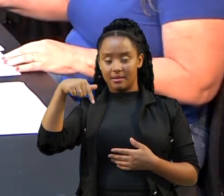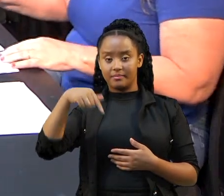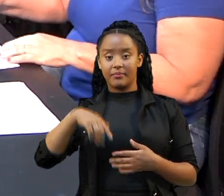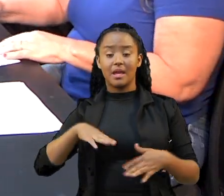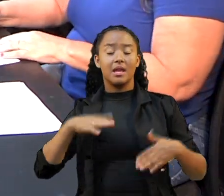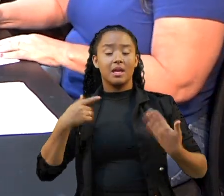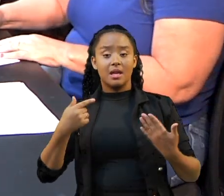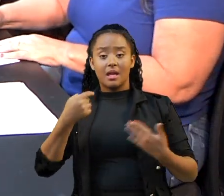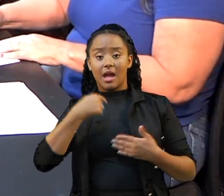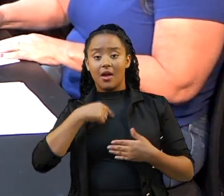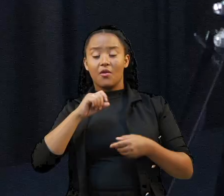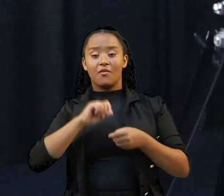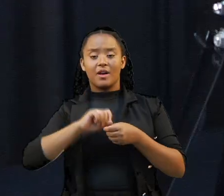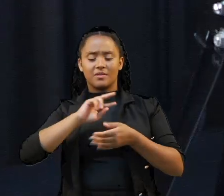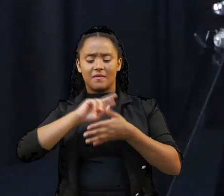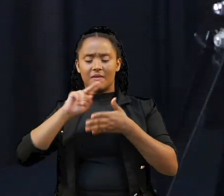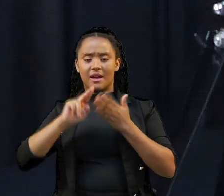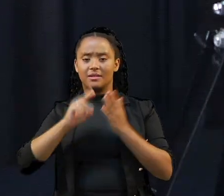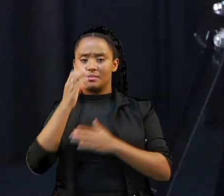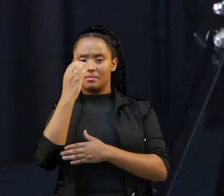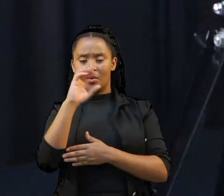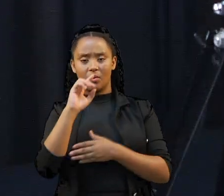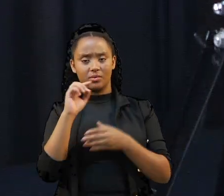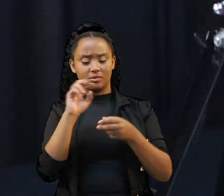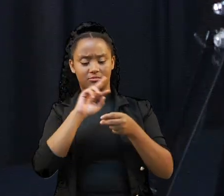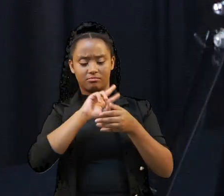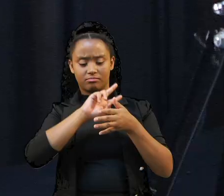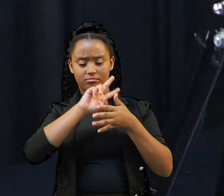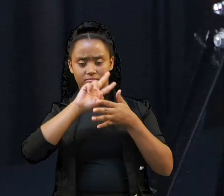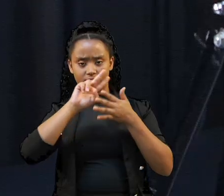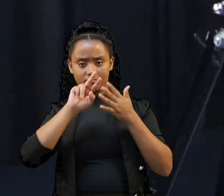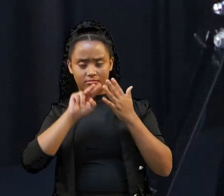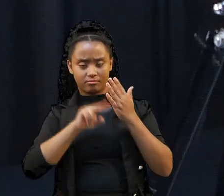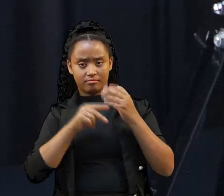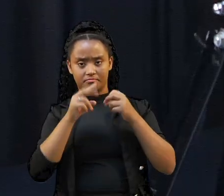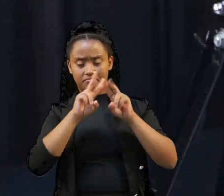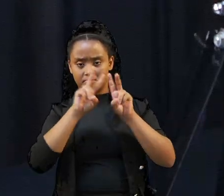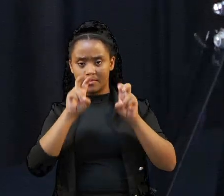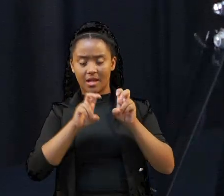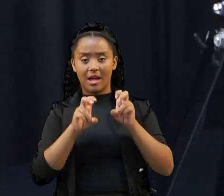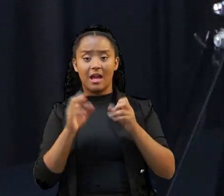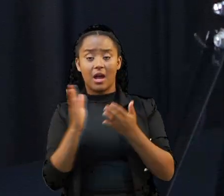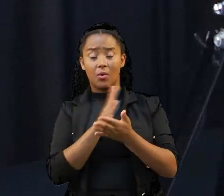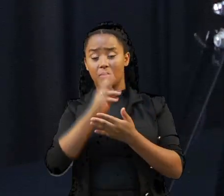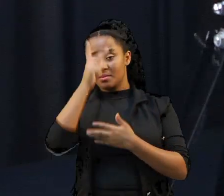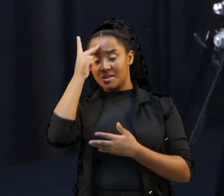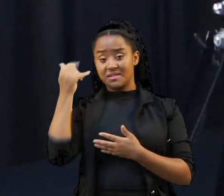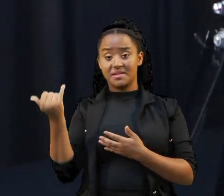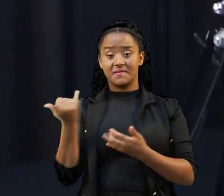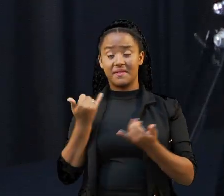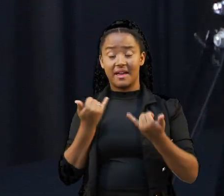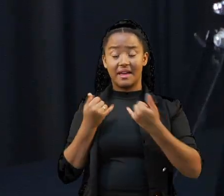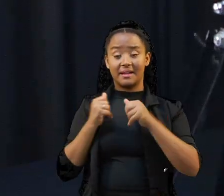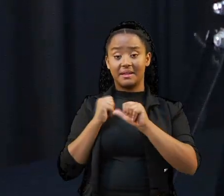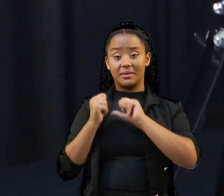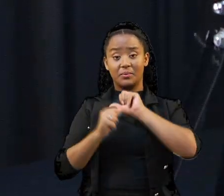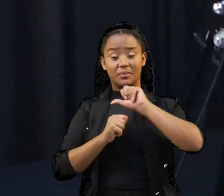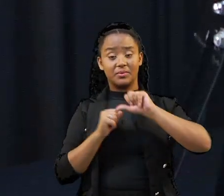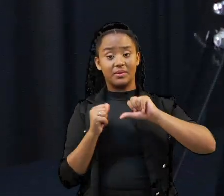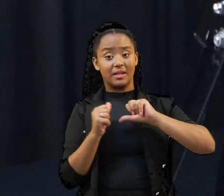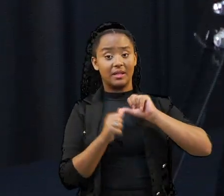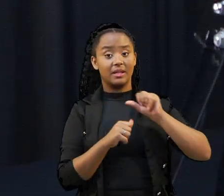coisa sobre isso. Eu, ultimamente, né, eu ouço muito falarem que eu mudei bastante.